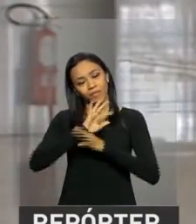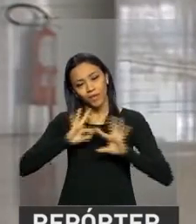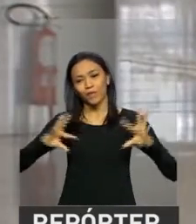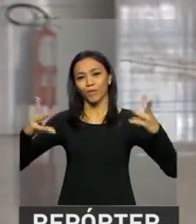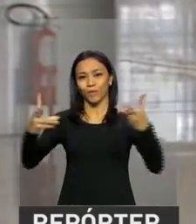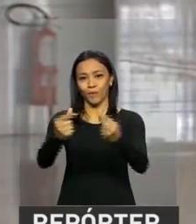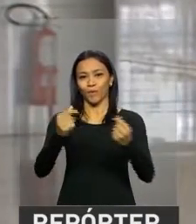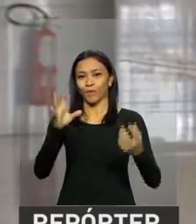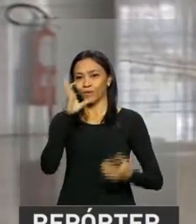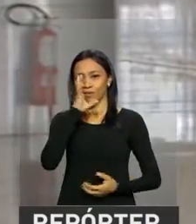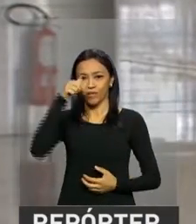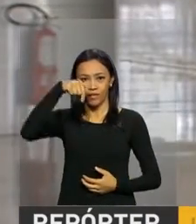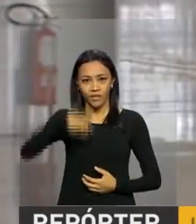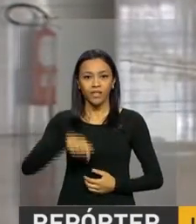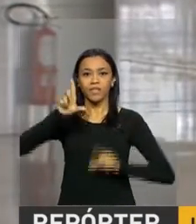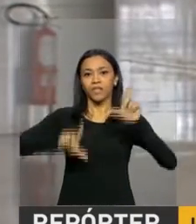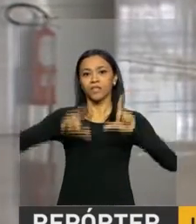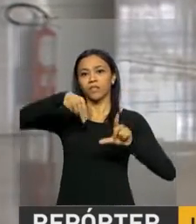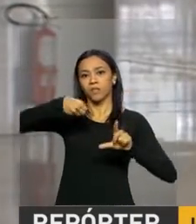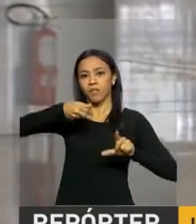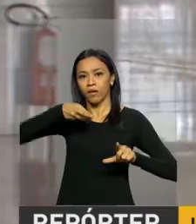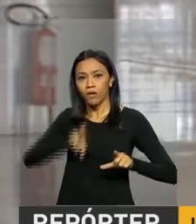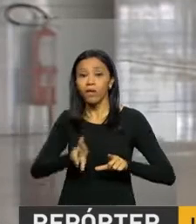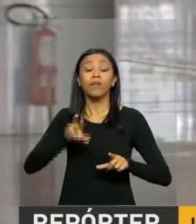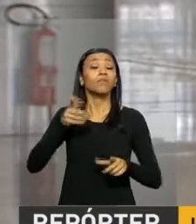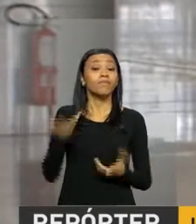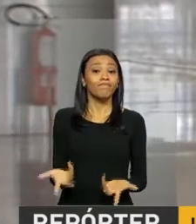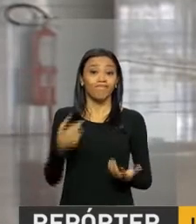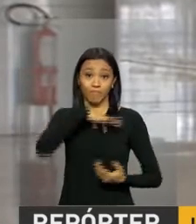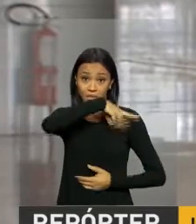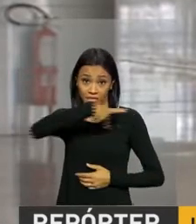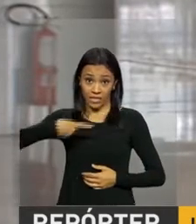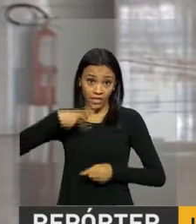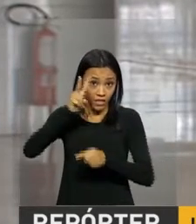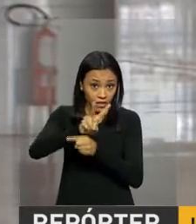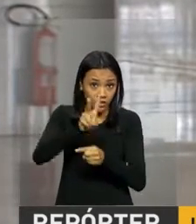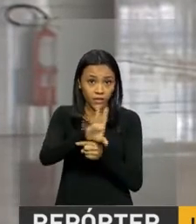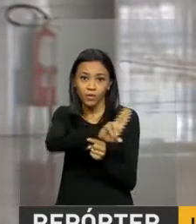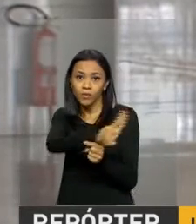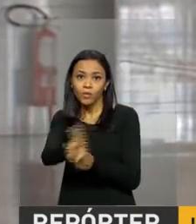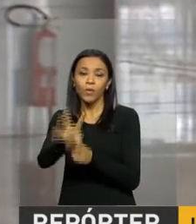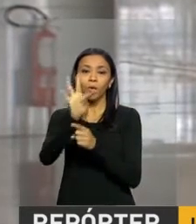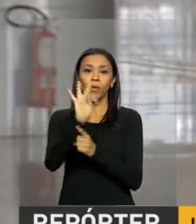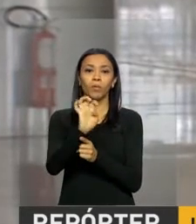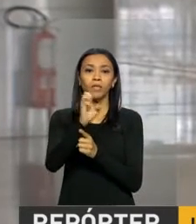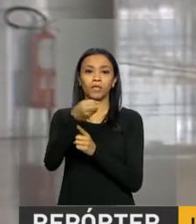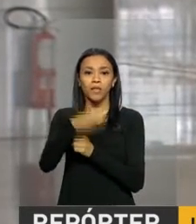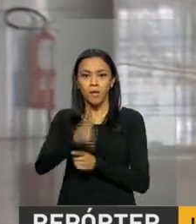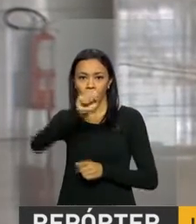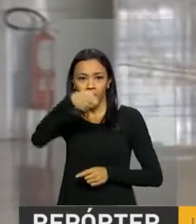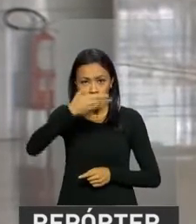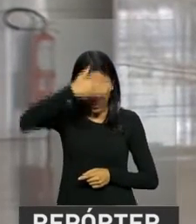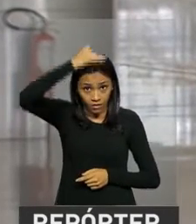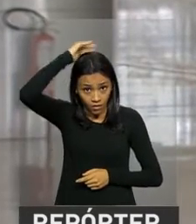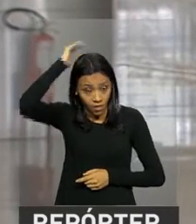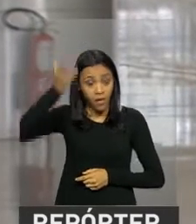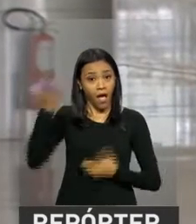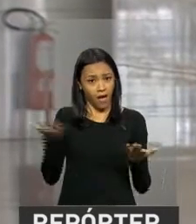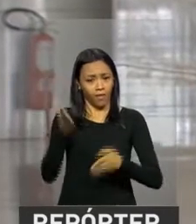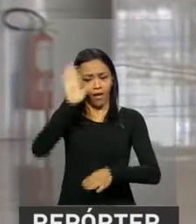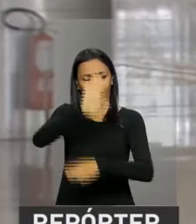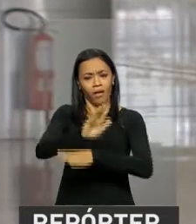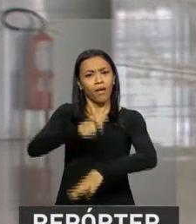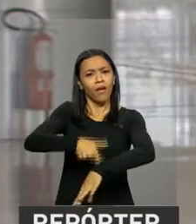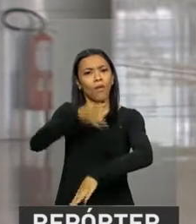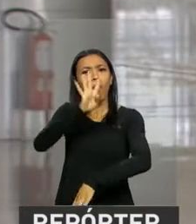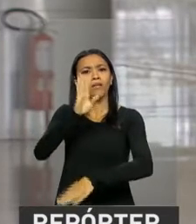todos que nos assistem aqui na TV NBR. Olha, o presidente da República interino, Michel Temer, vai agora à tarde, às 4 horas da tarde, até